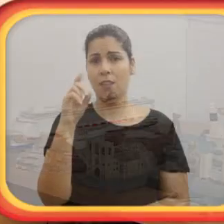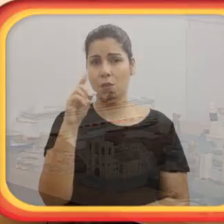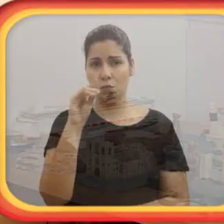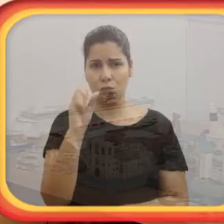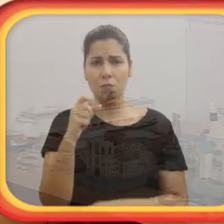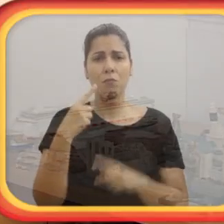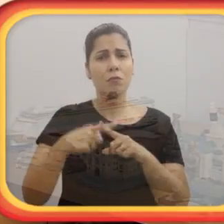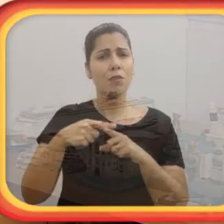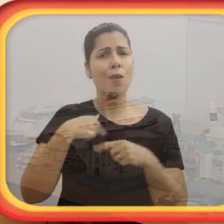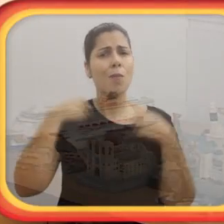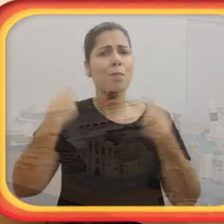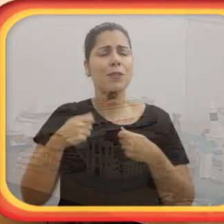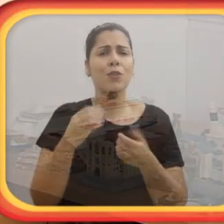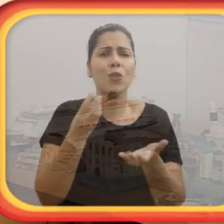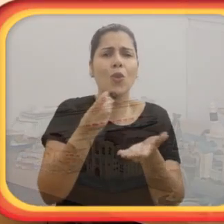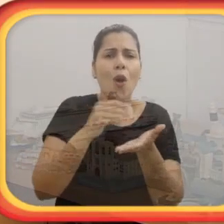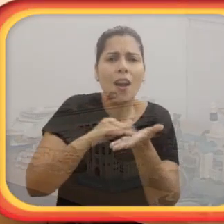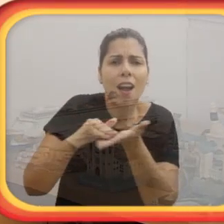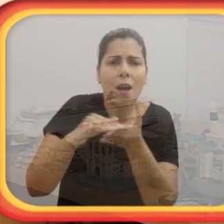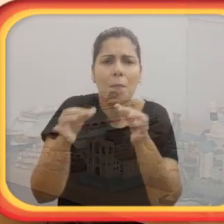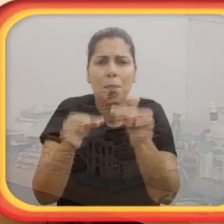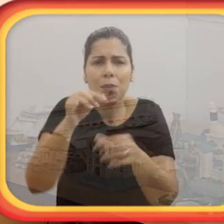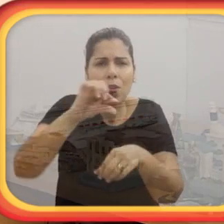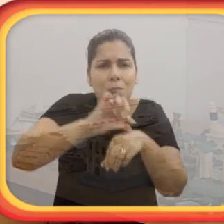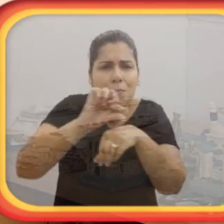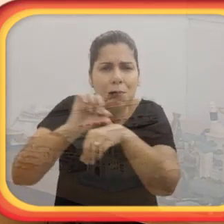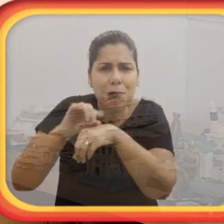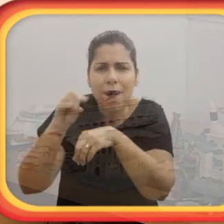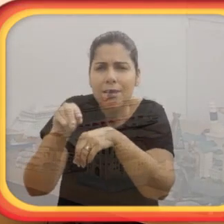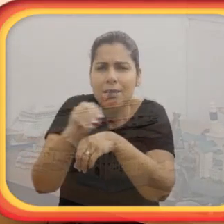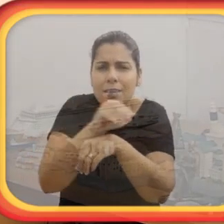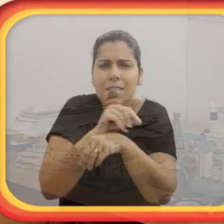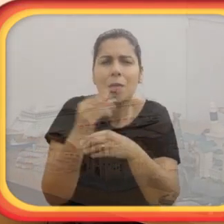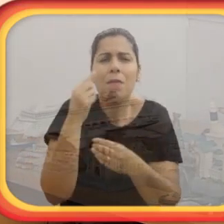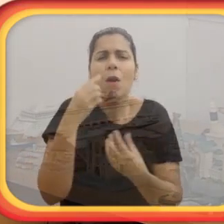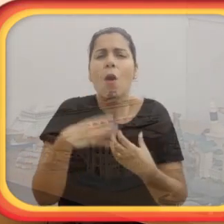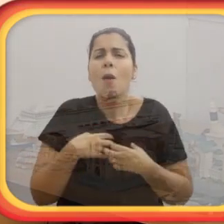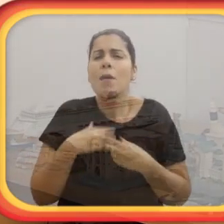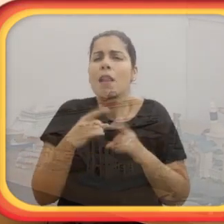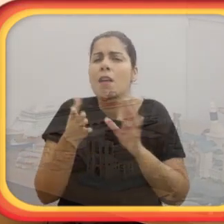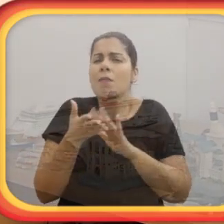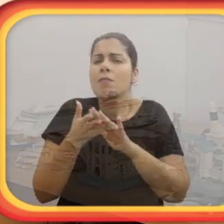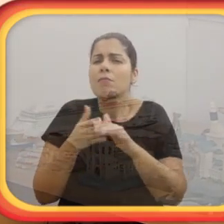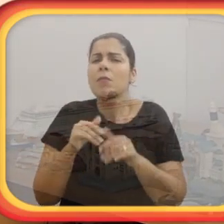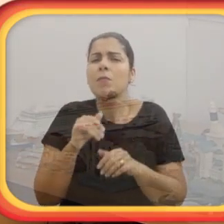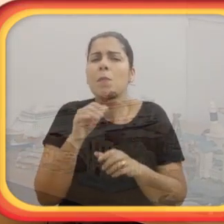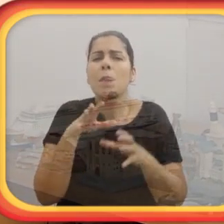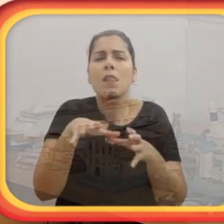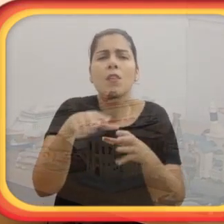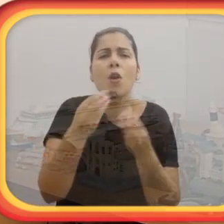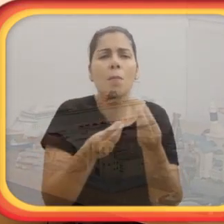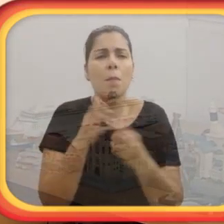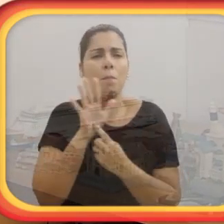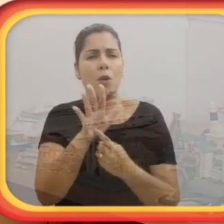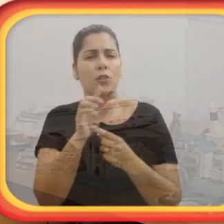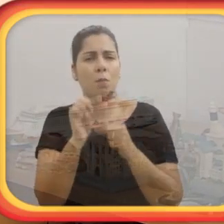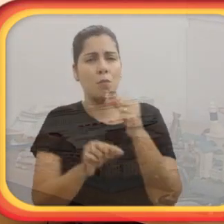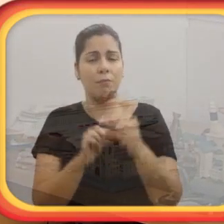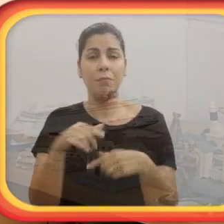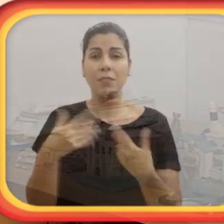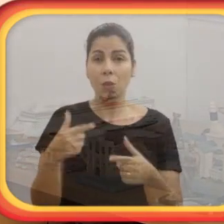Quando eu filmo O Mundo na Ponta dos Dedos, em geral peço ajuda a alguém. Minha esposa faz a maioria dos vídeos do Mundo na Ponta dos